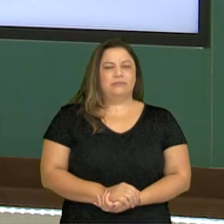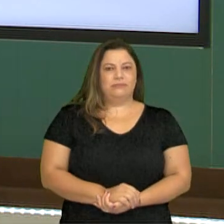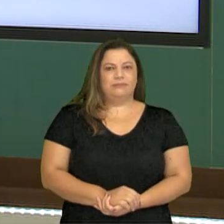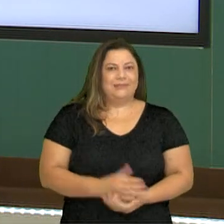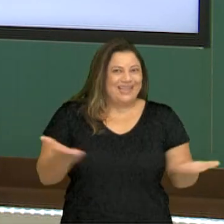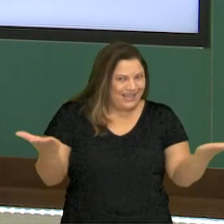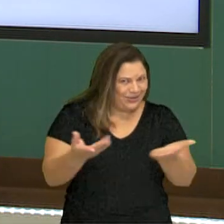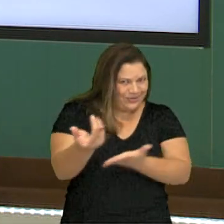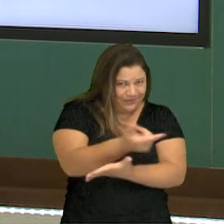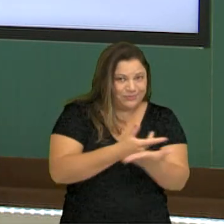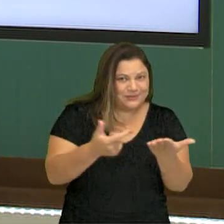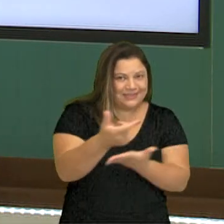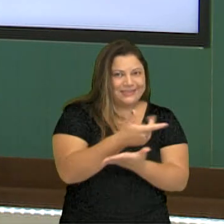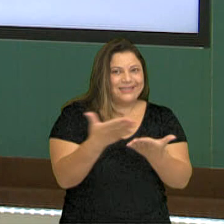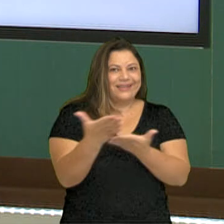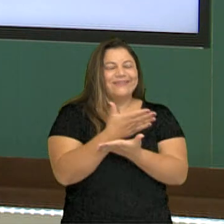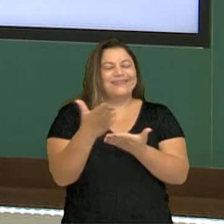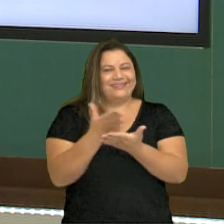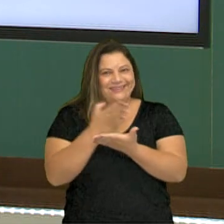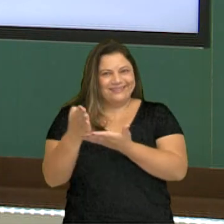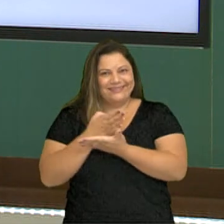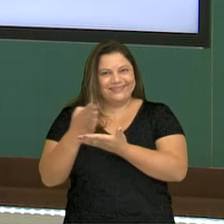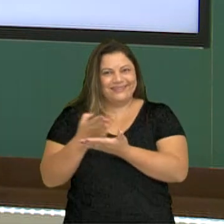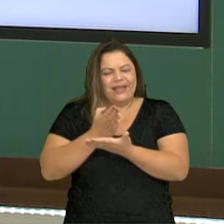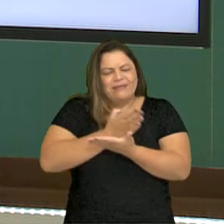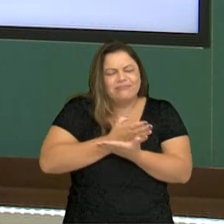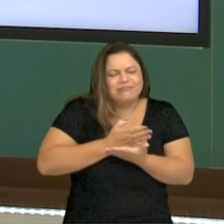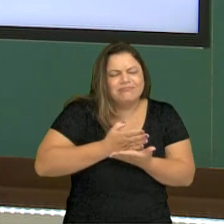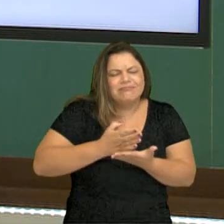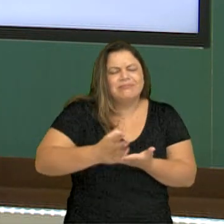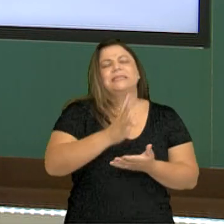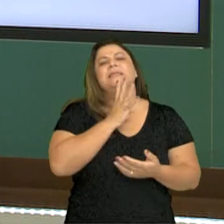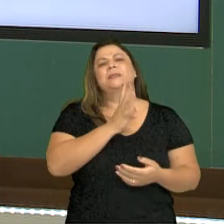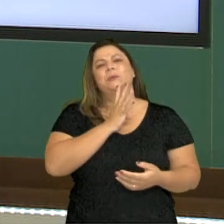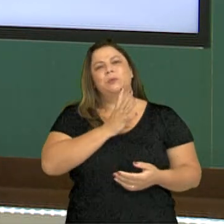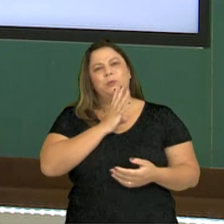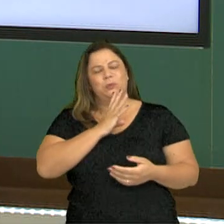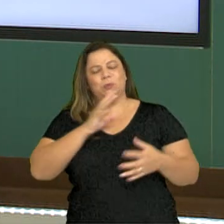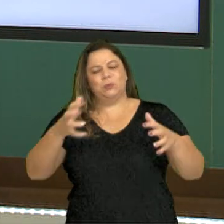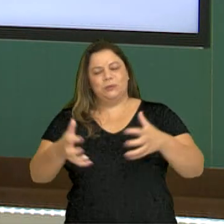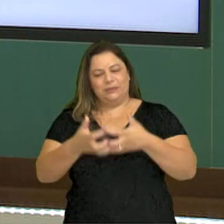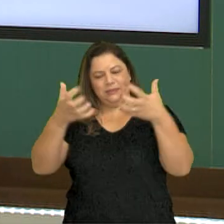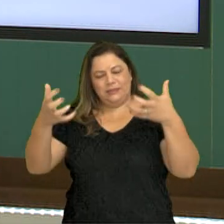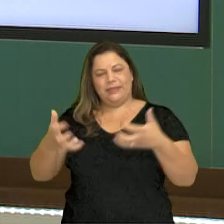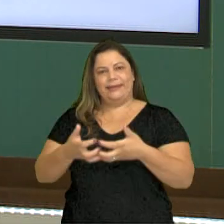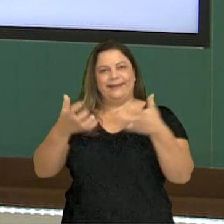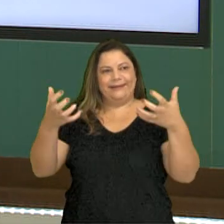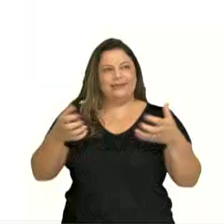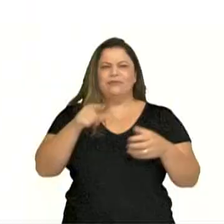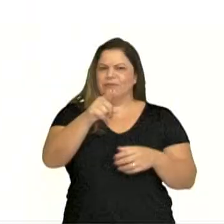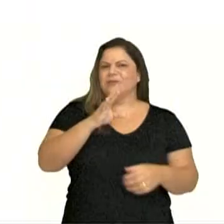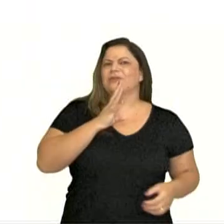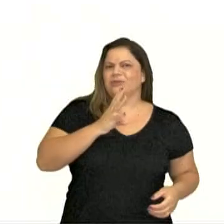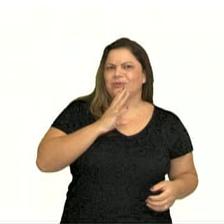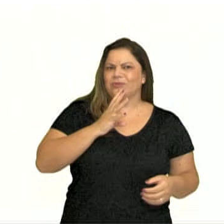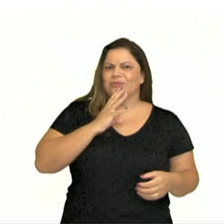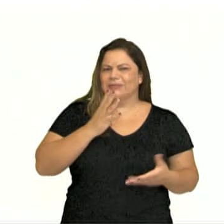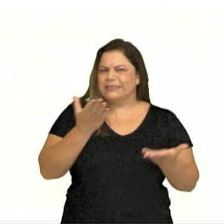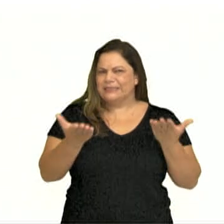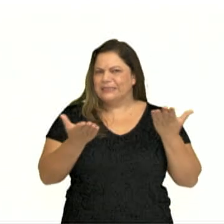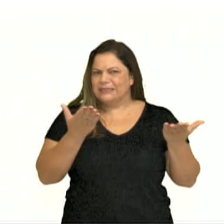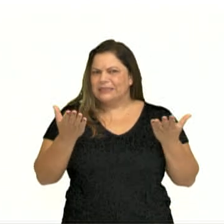Vamos desenhar no caderno? Então, a gente está começando a conhecer a célula vegetal. Agora que você já conheceu um pouco sobre